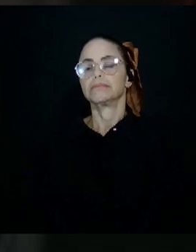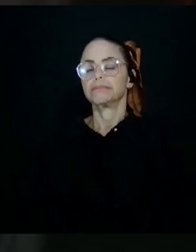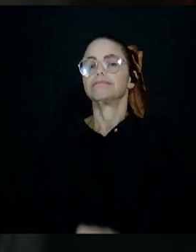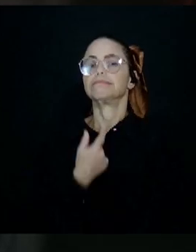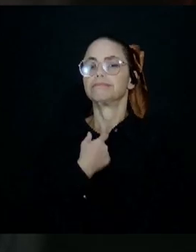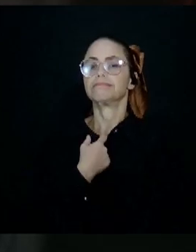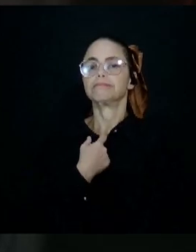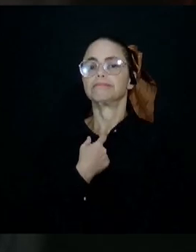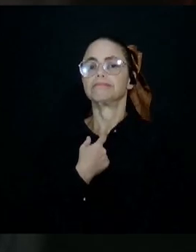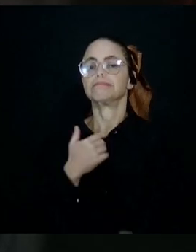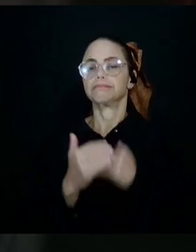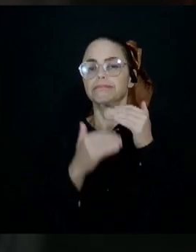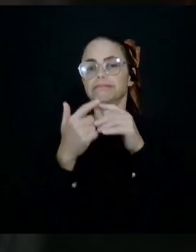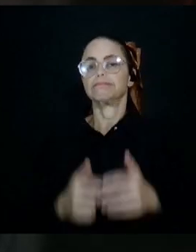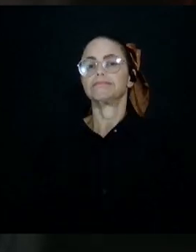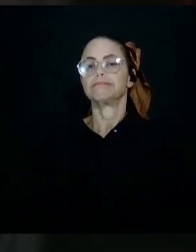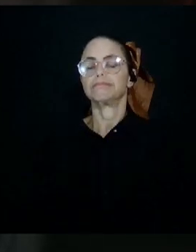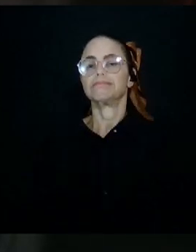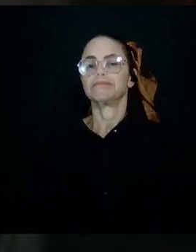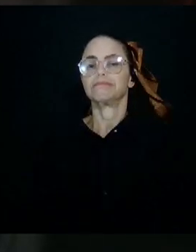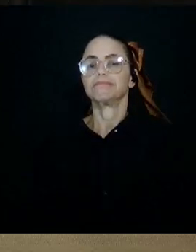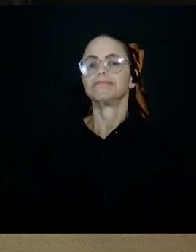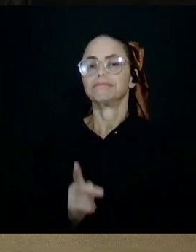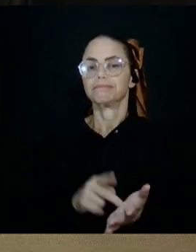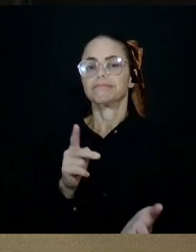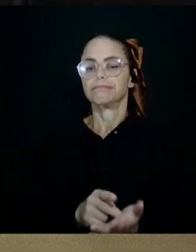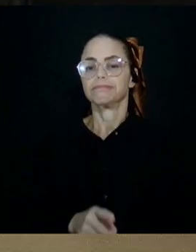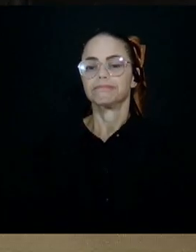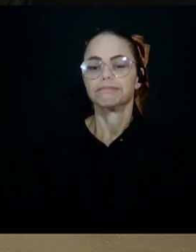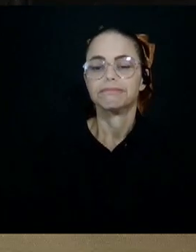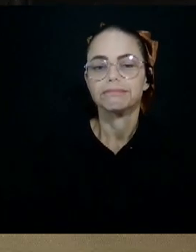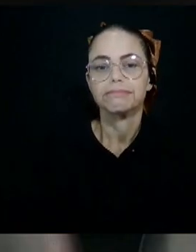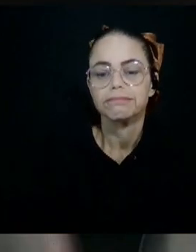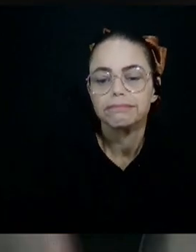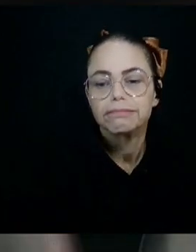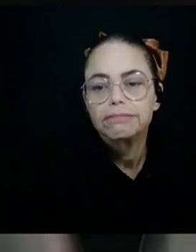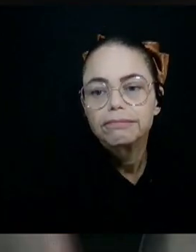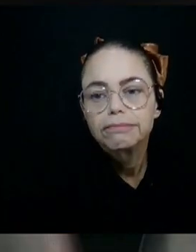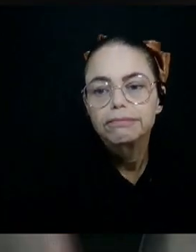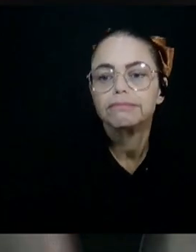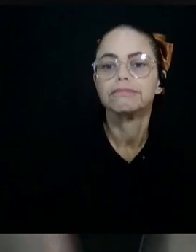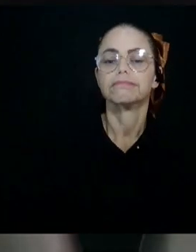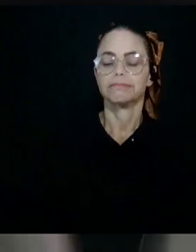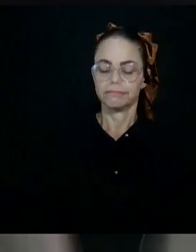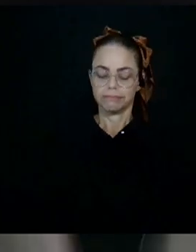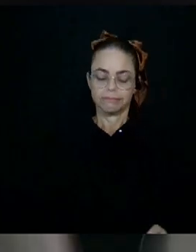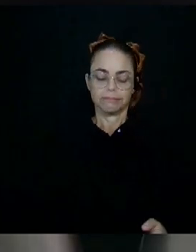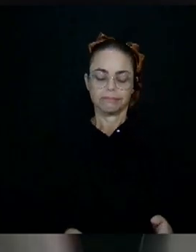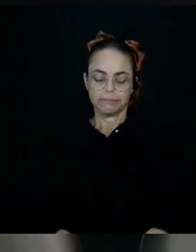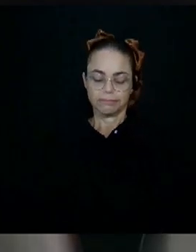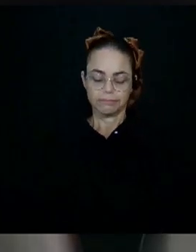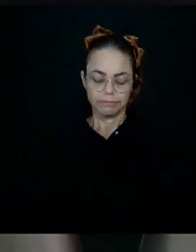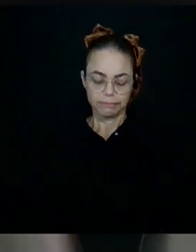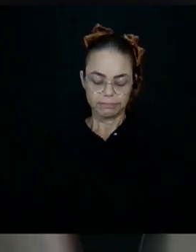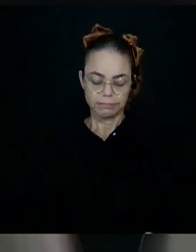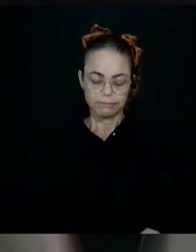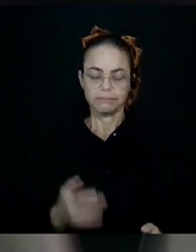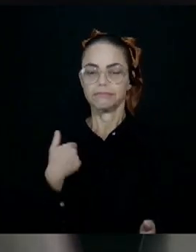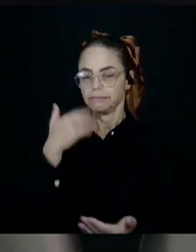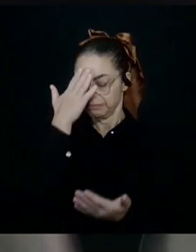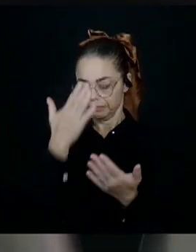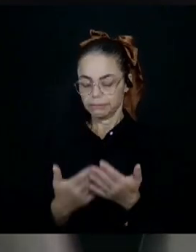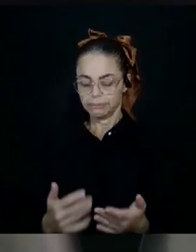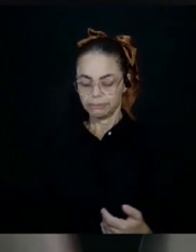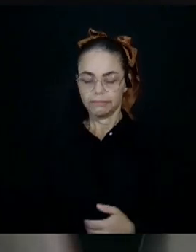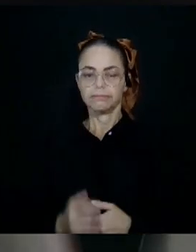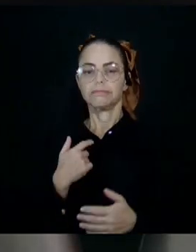avanços? Heloísa, é verdade, né, Débora? Boa pergunta, Heloísa, porque eu acredito que é o que conversamos,